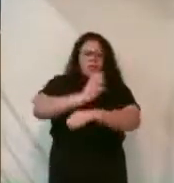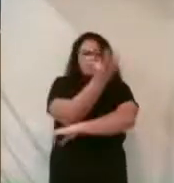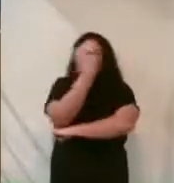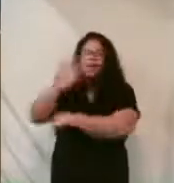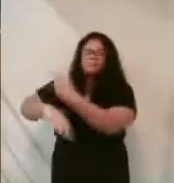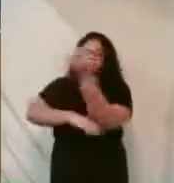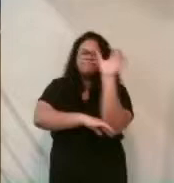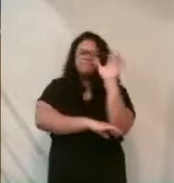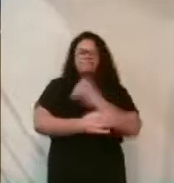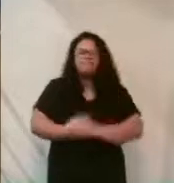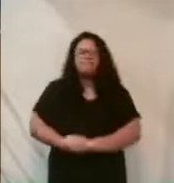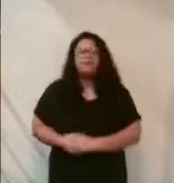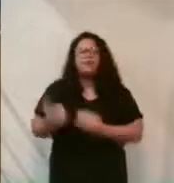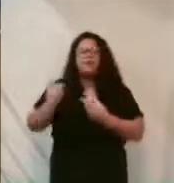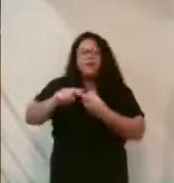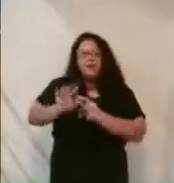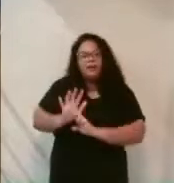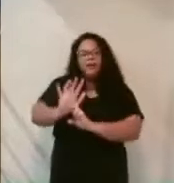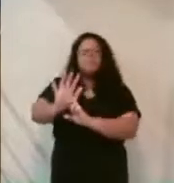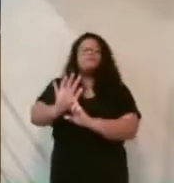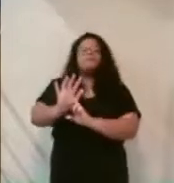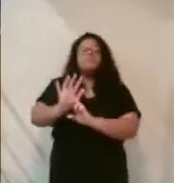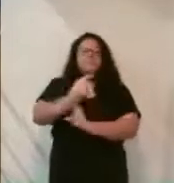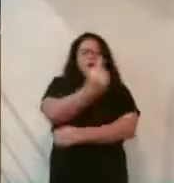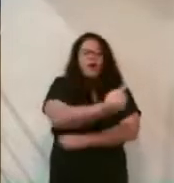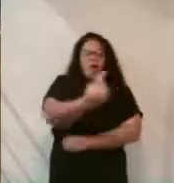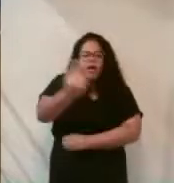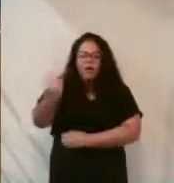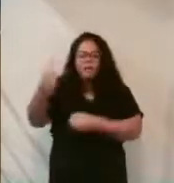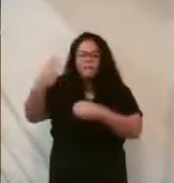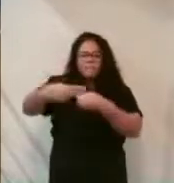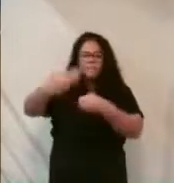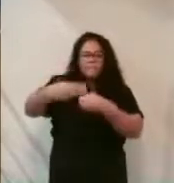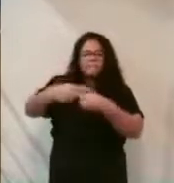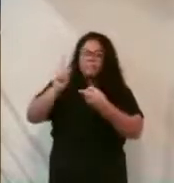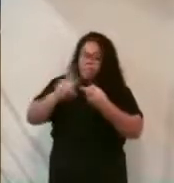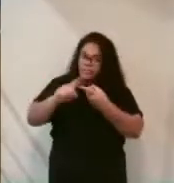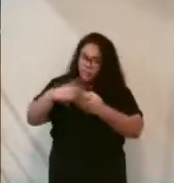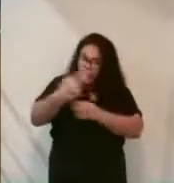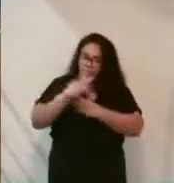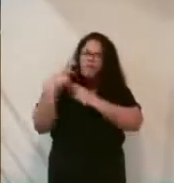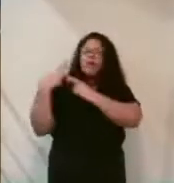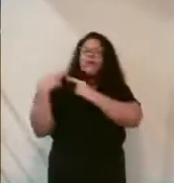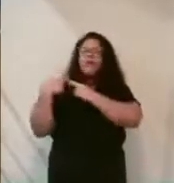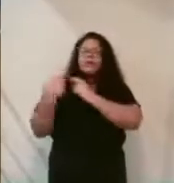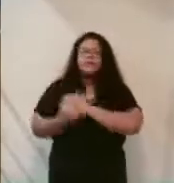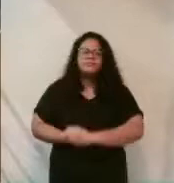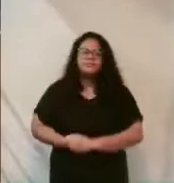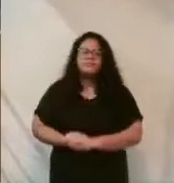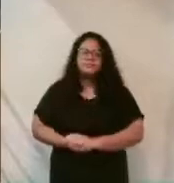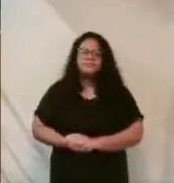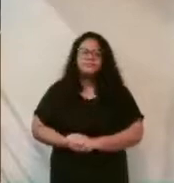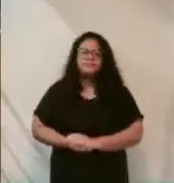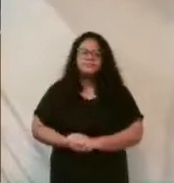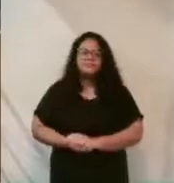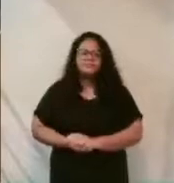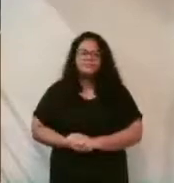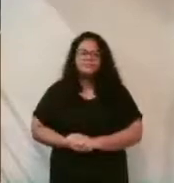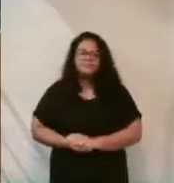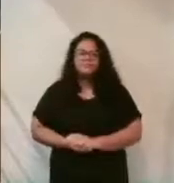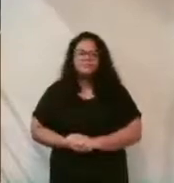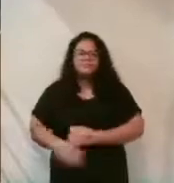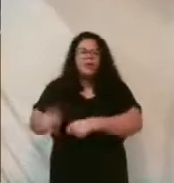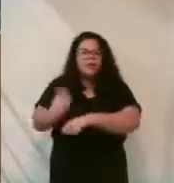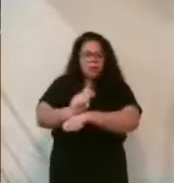e com as representações dos municípios, né, que são responsáveis aí, né, pelo gerenciamento dos resíduos